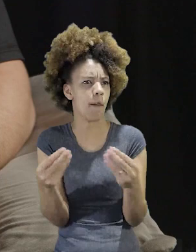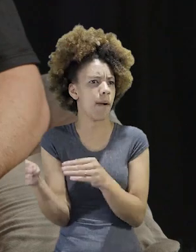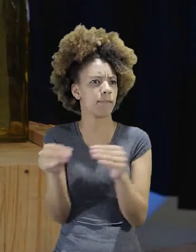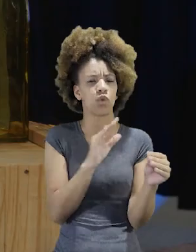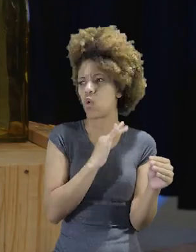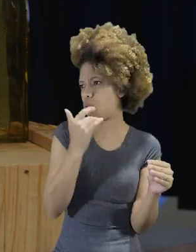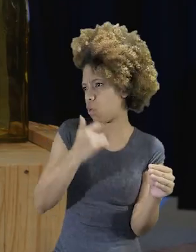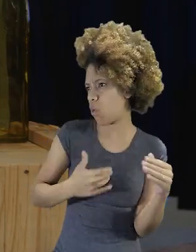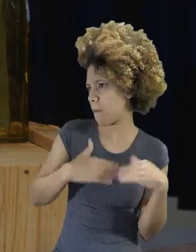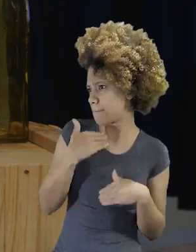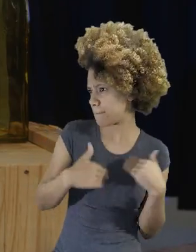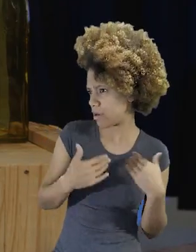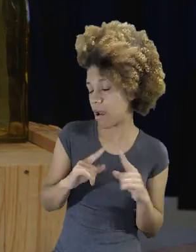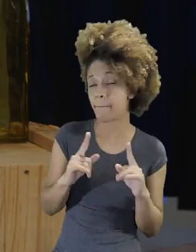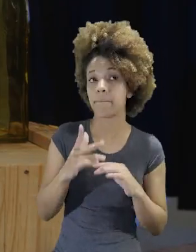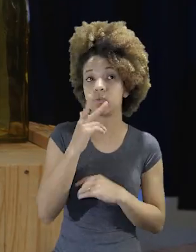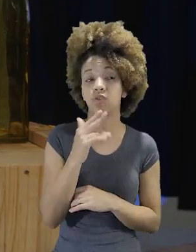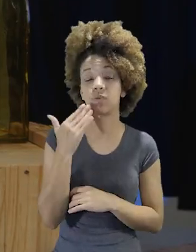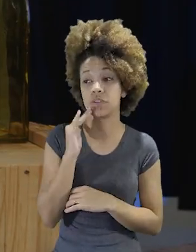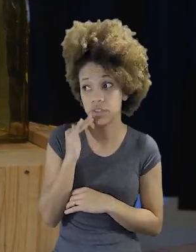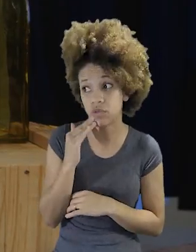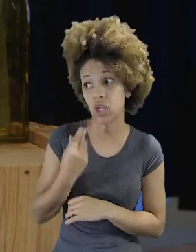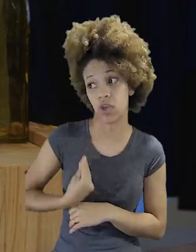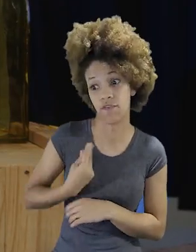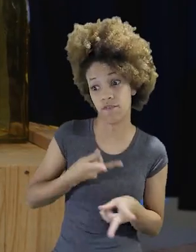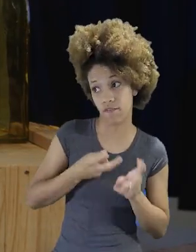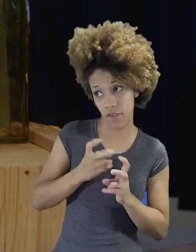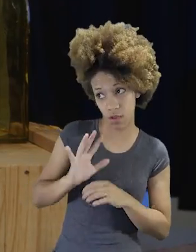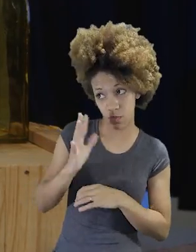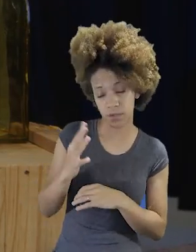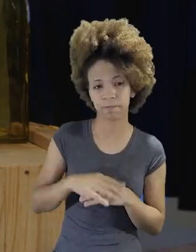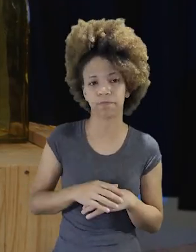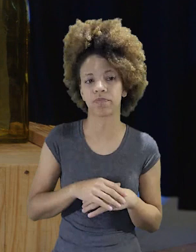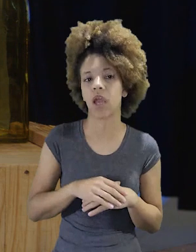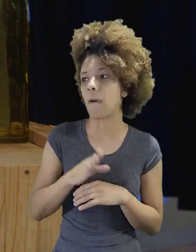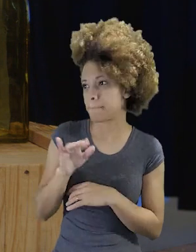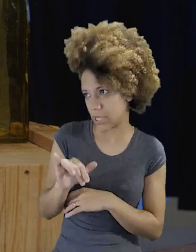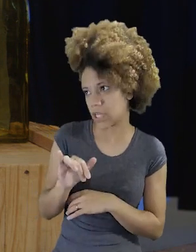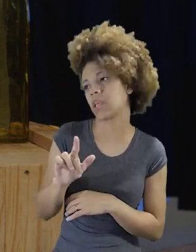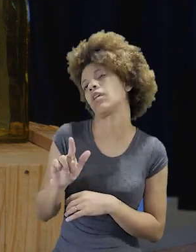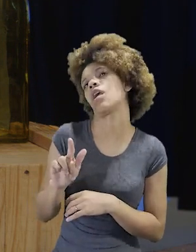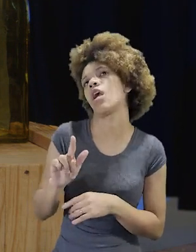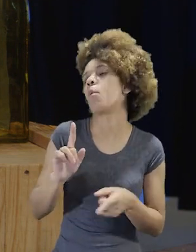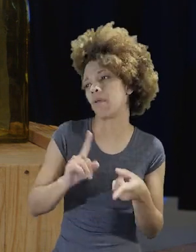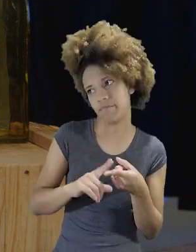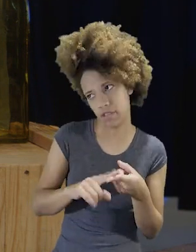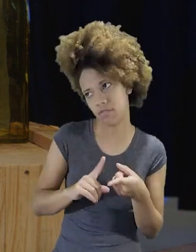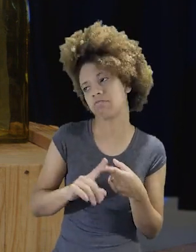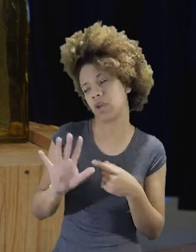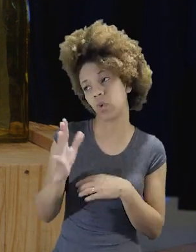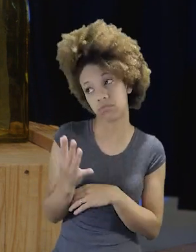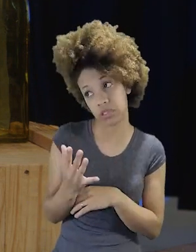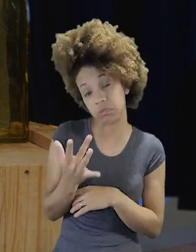tipo mano como assim e assim eu acho pelo que eu entendo assim do que eu vi acontecendo a do Big foi uma